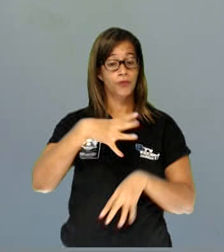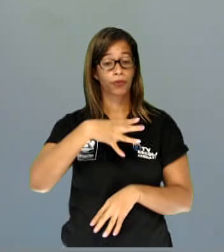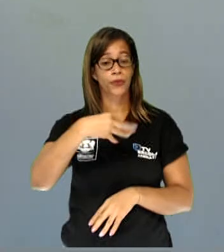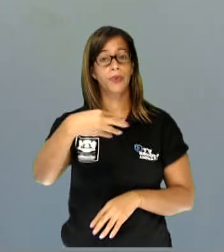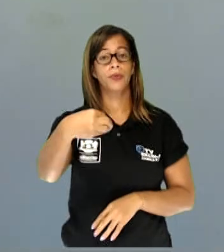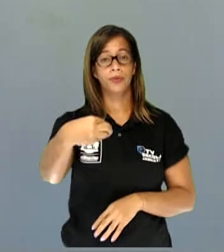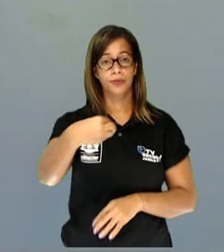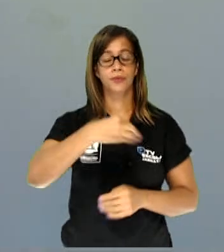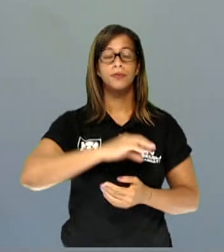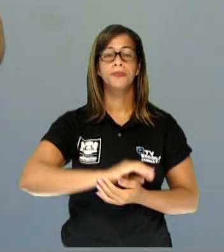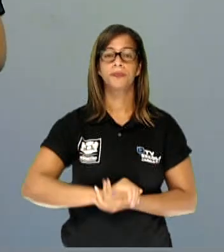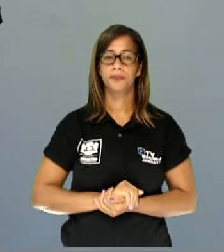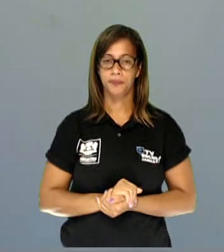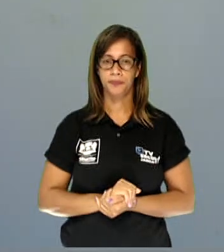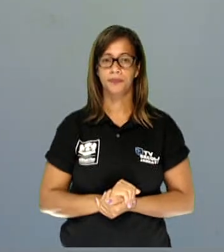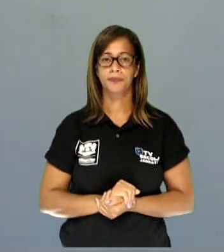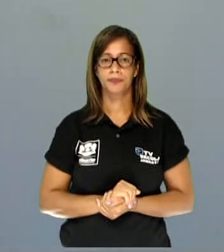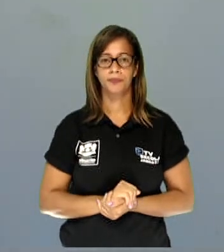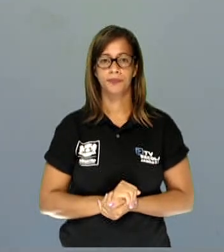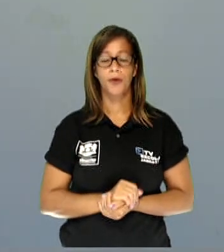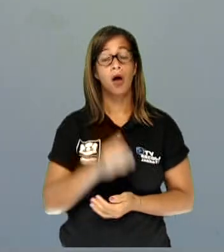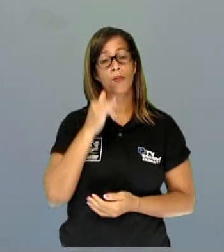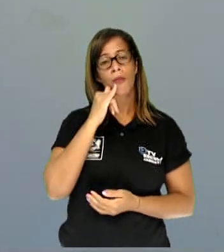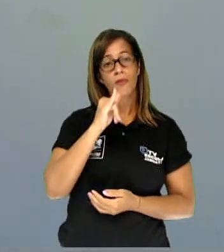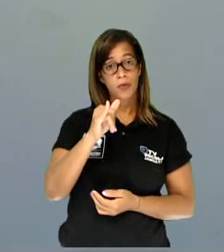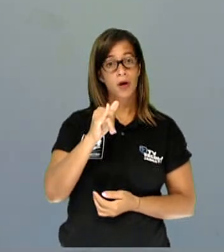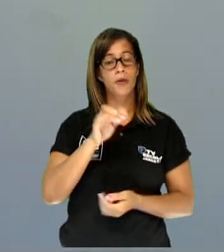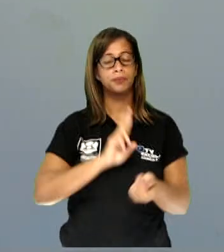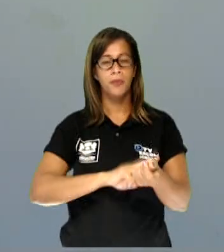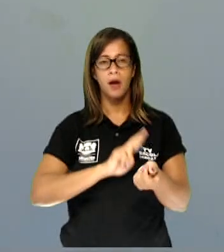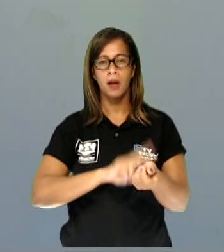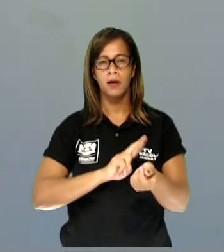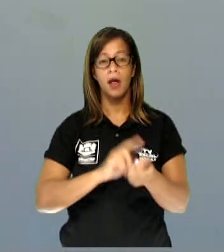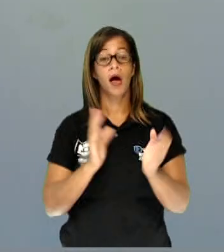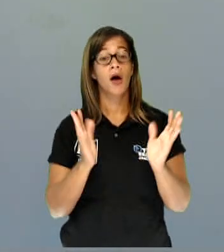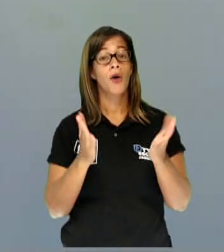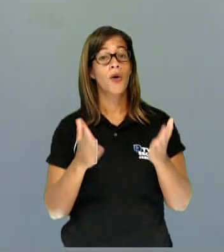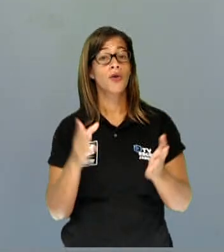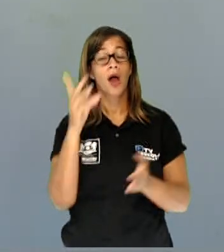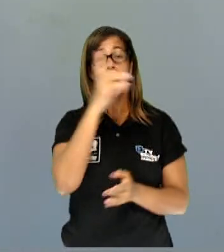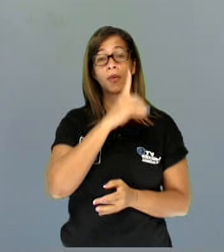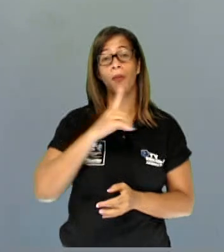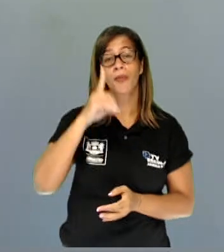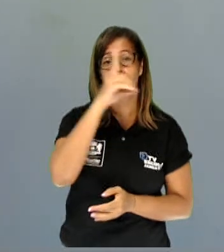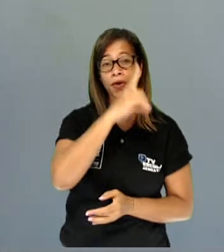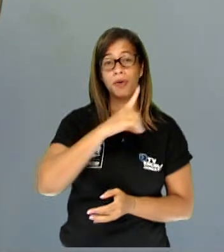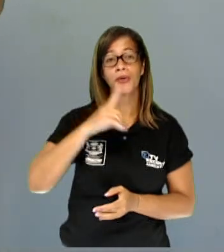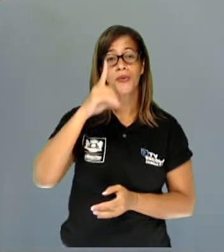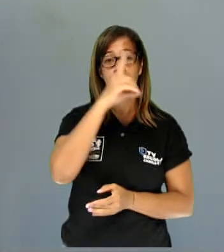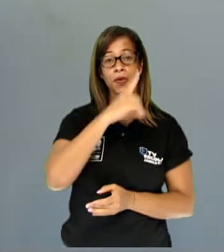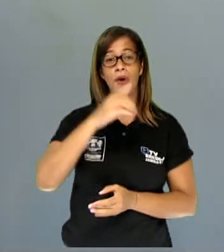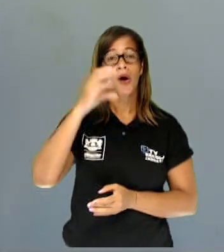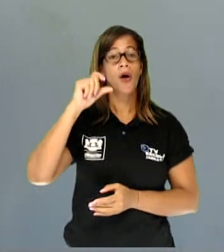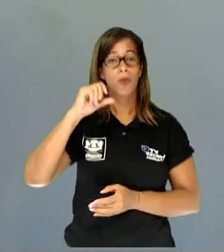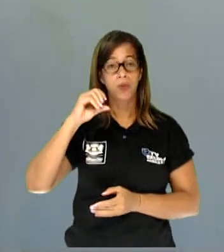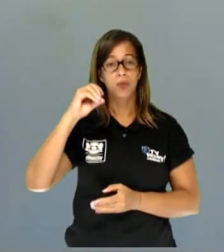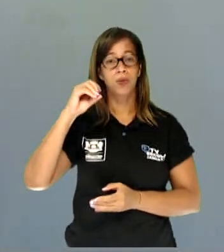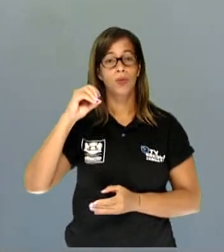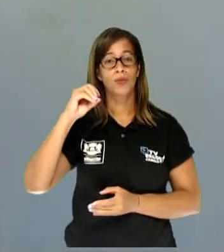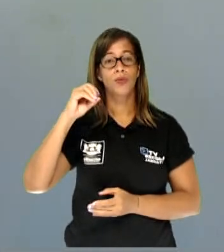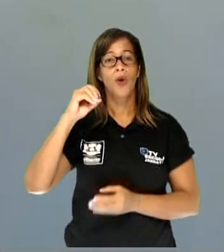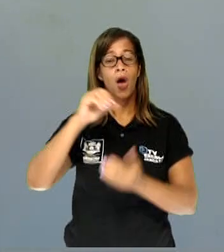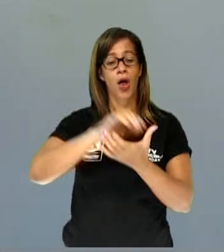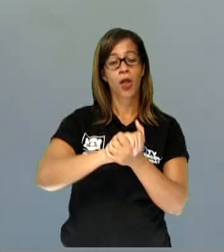outro. Vou falar uma parlenda aqui, eu acho que vocês vão lembrar. Hoje é domingo, pé de cachimbo, o cachimbo é de